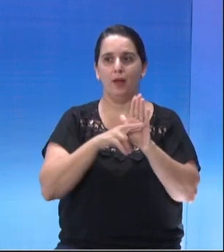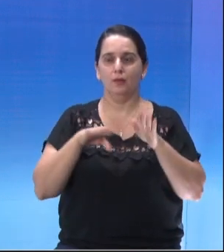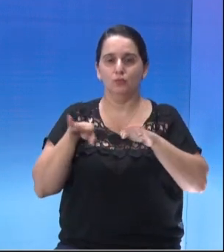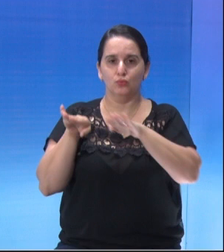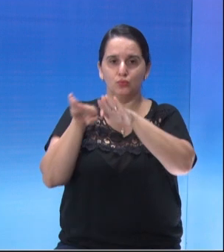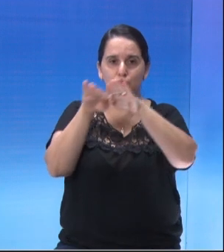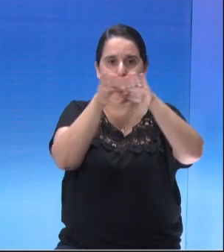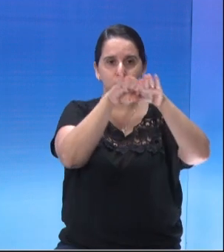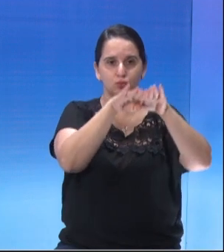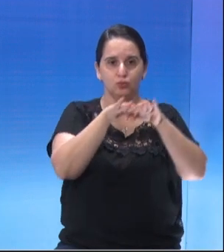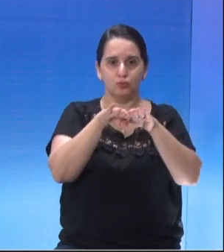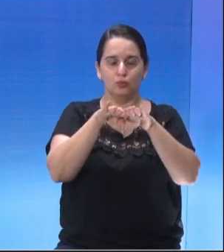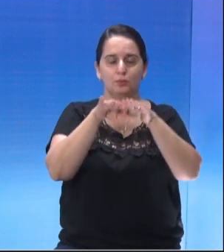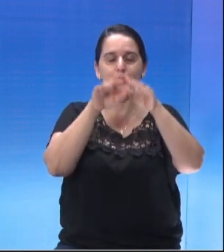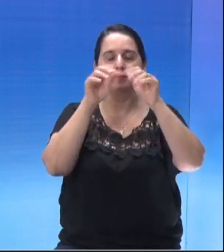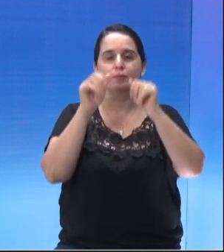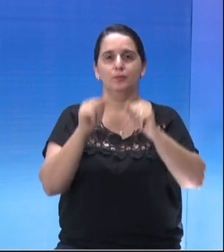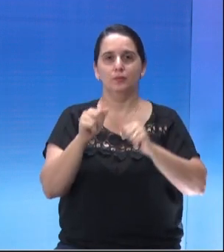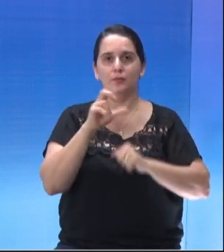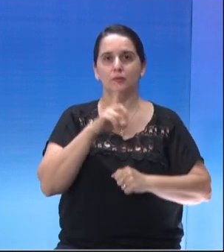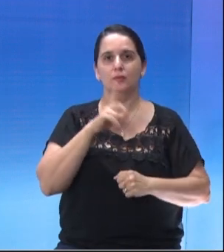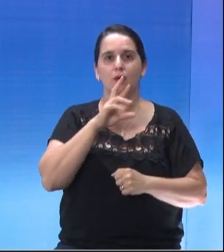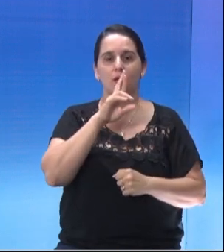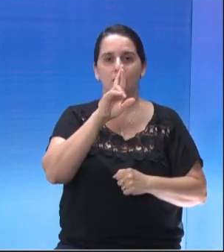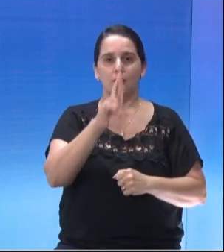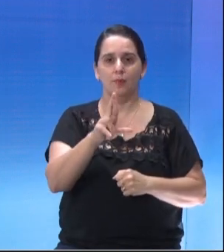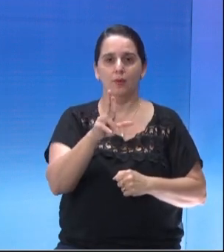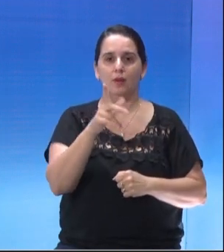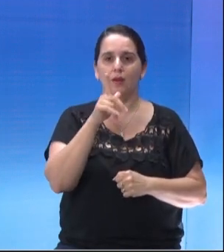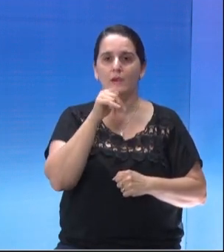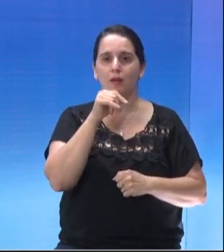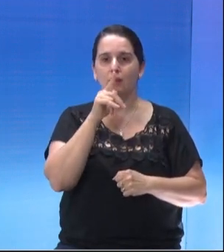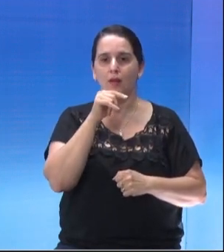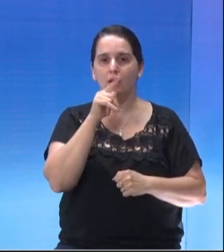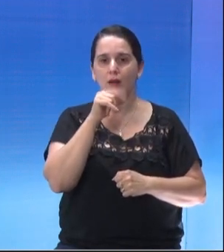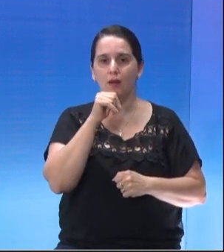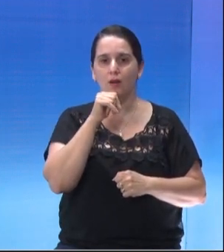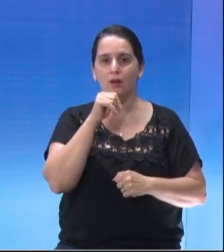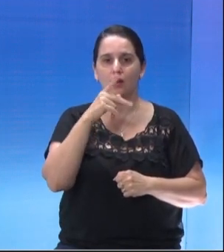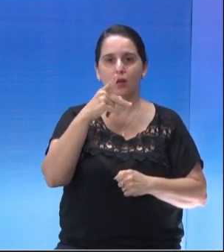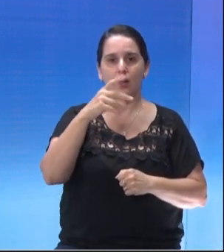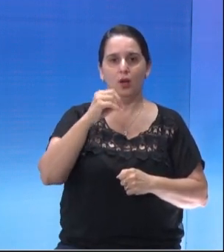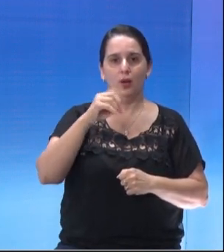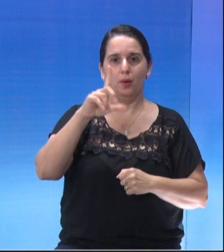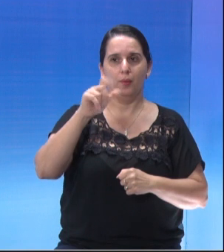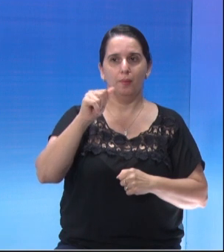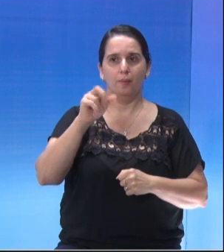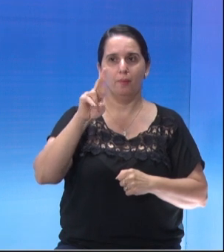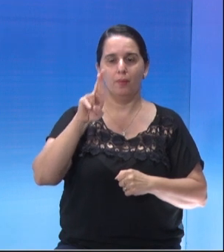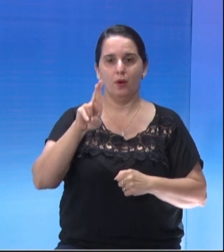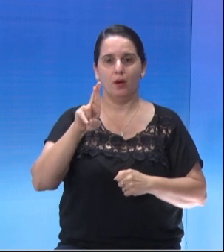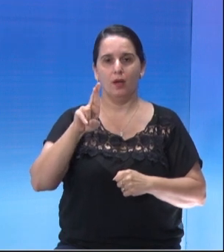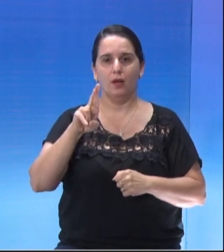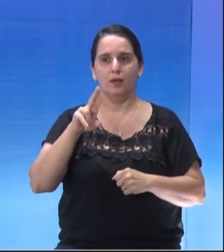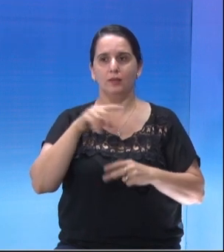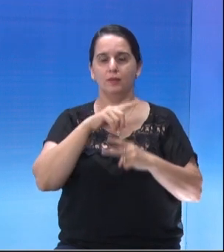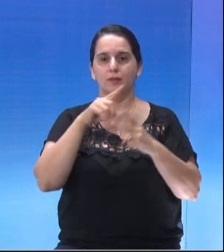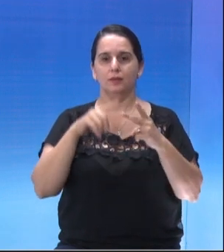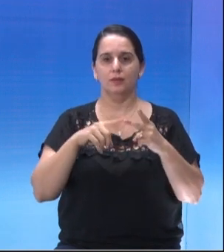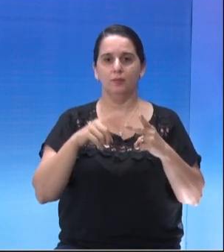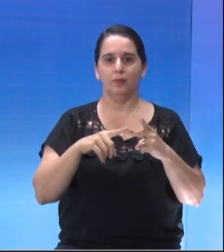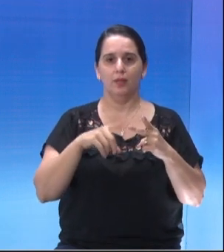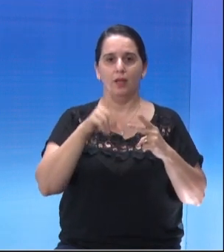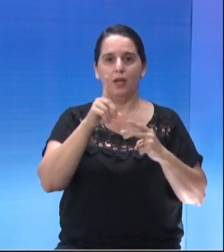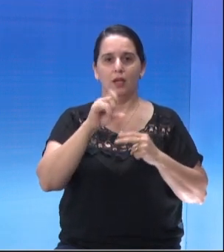padrão simétrico. Então, nós podemos concluir que essa molécula de água tem o caráter polar e possui